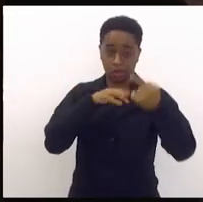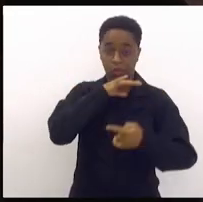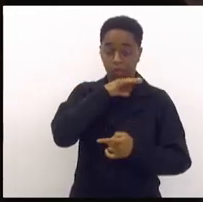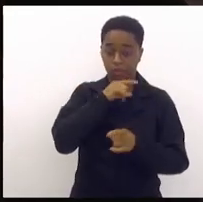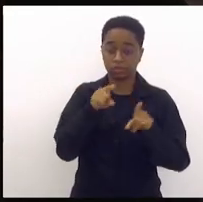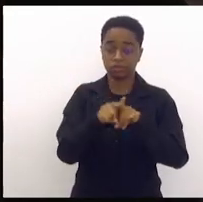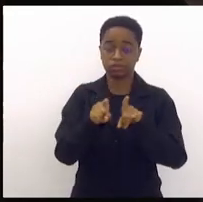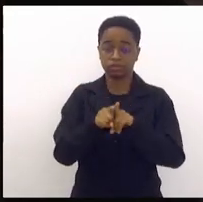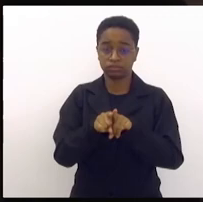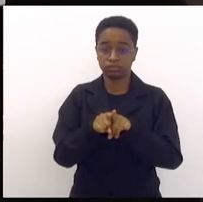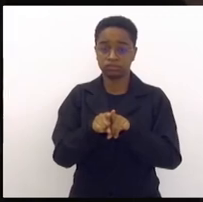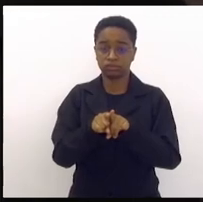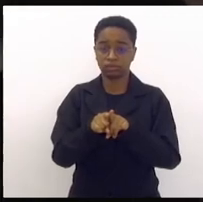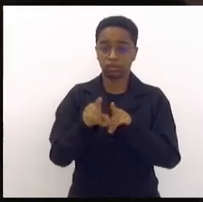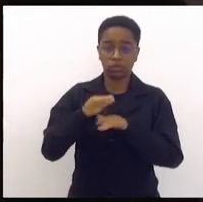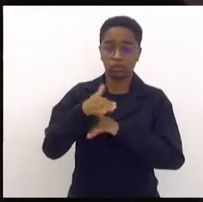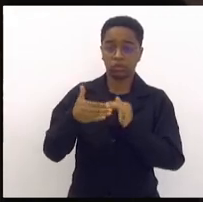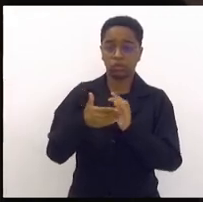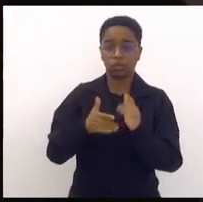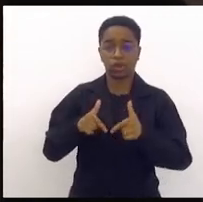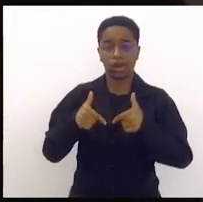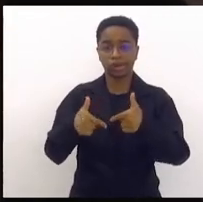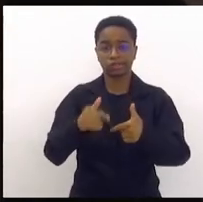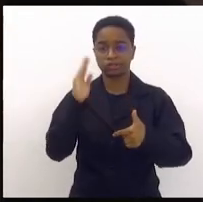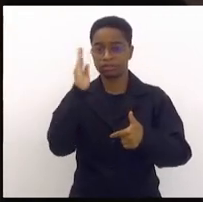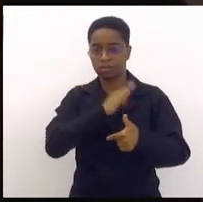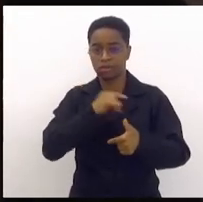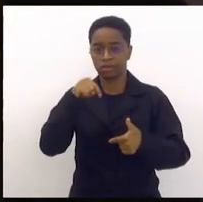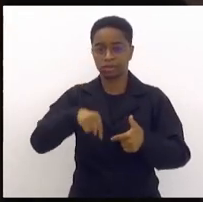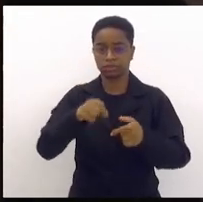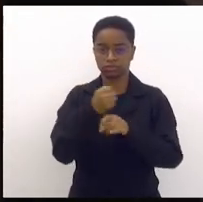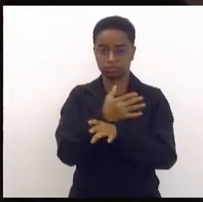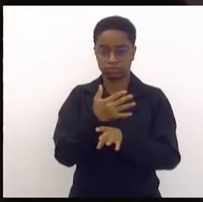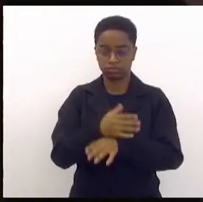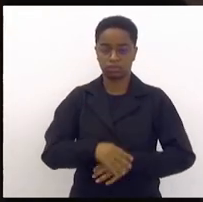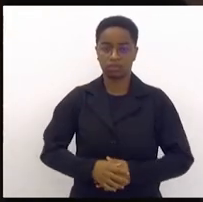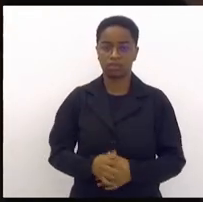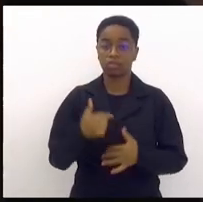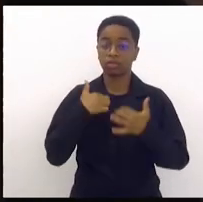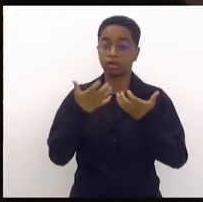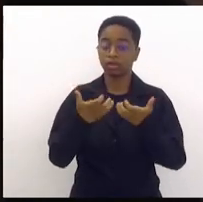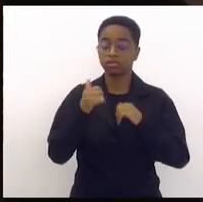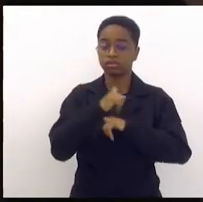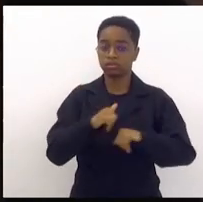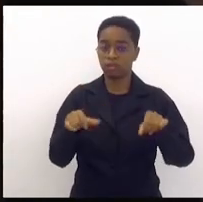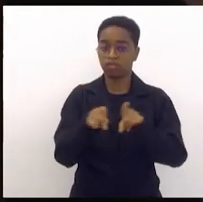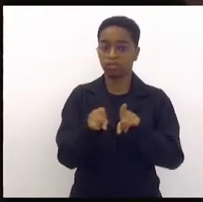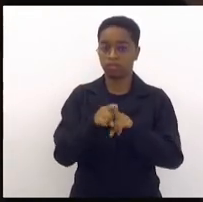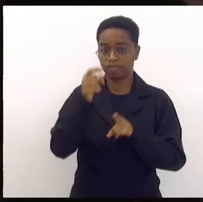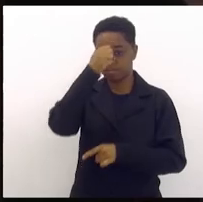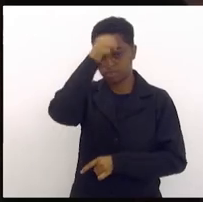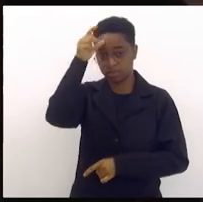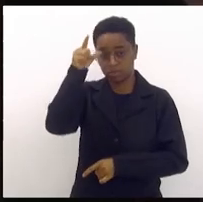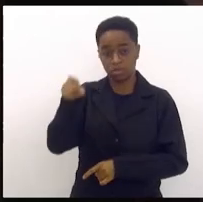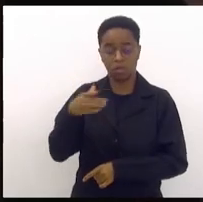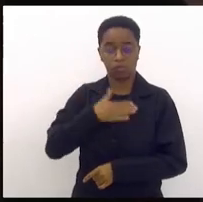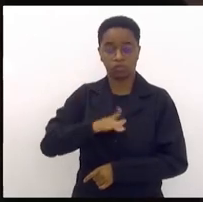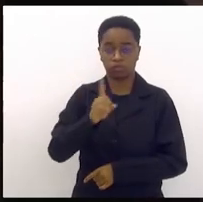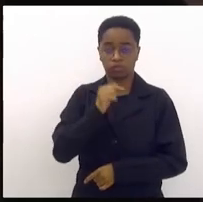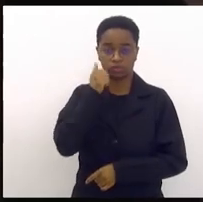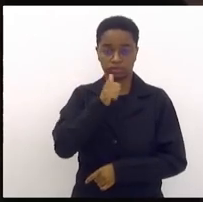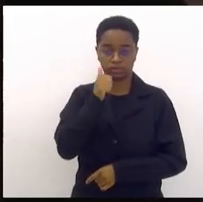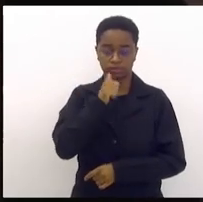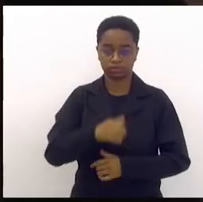e tudo que ele tem feito de mal para a nossa cidade. Quero dar um recado ao senhor prefeito que não gosta de mulher.